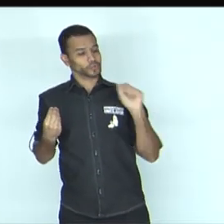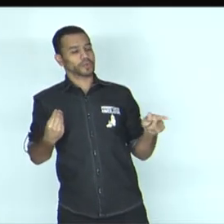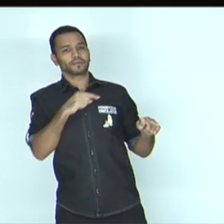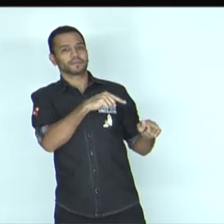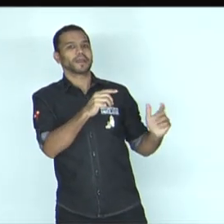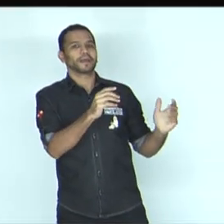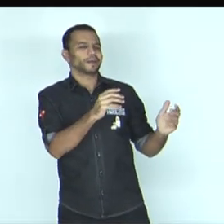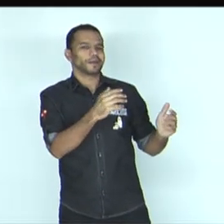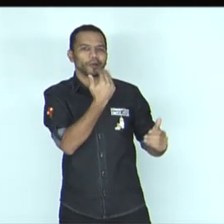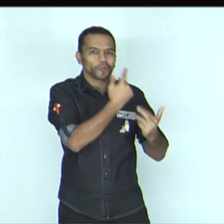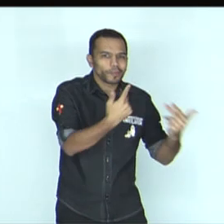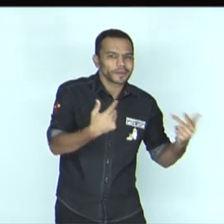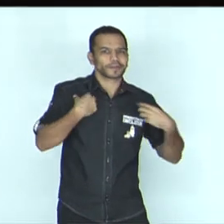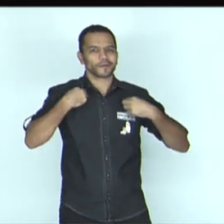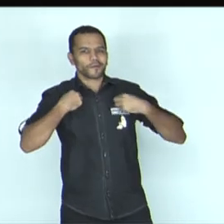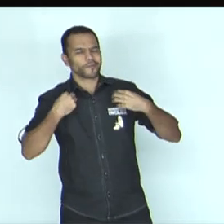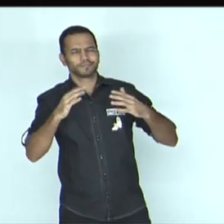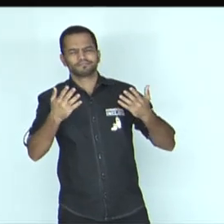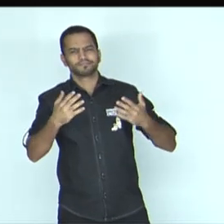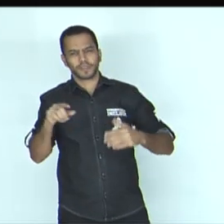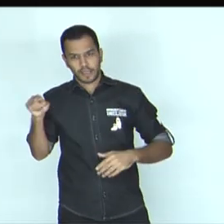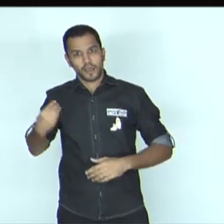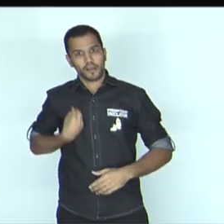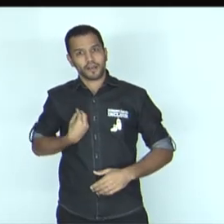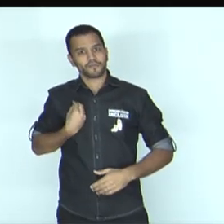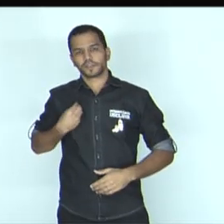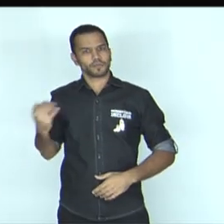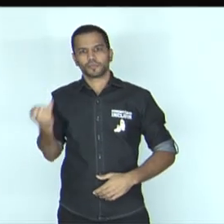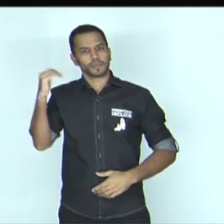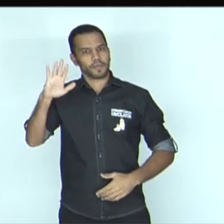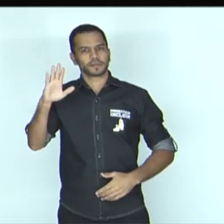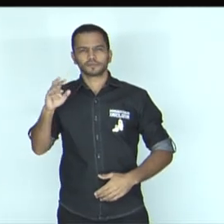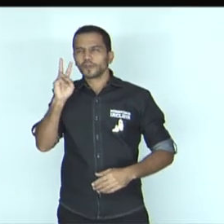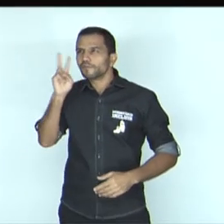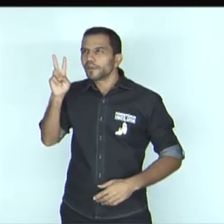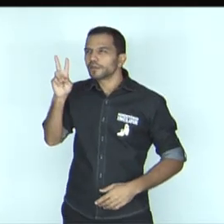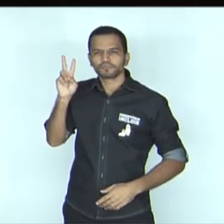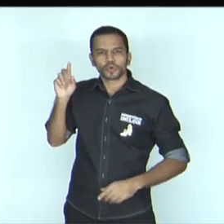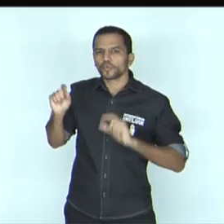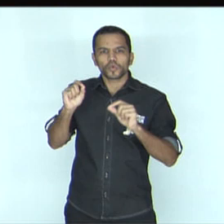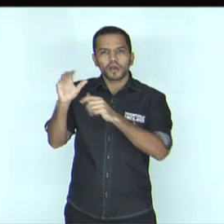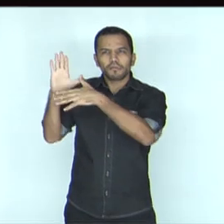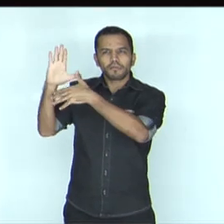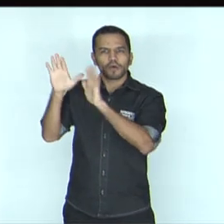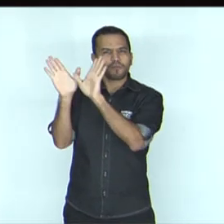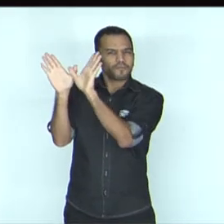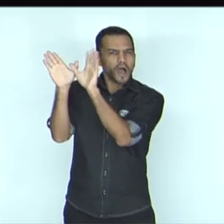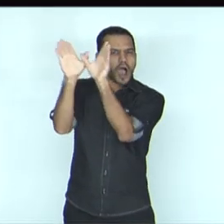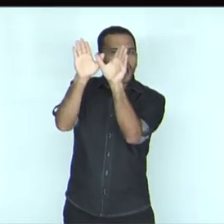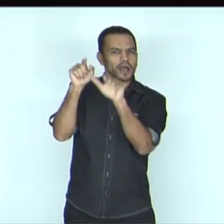roupa? Observem as aves do céu. Não semeiam, nem colhem, nem armazenam em